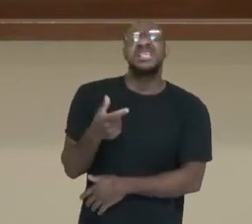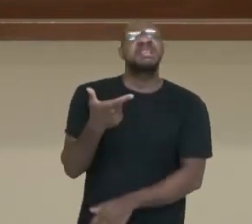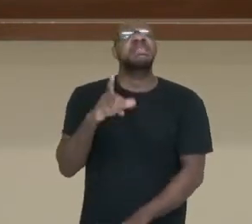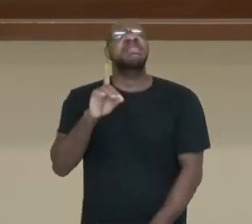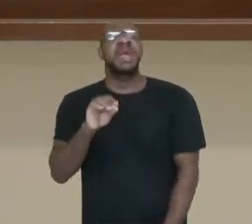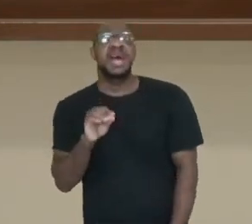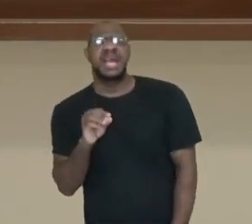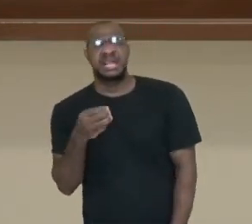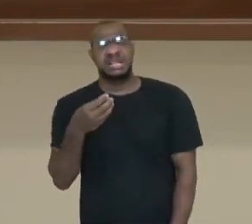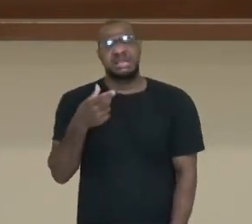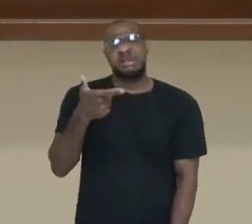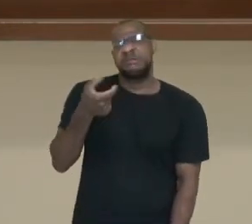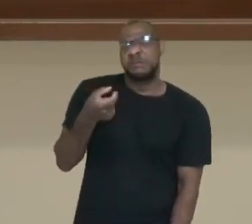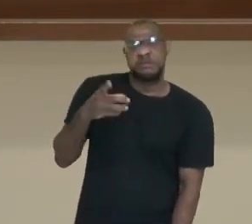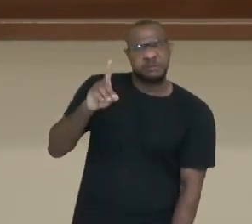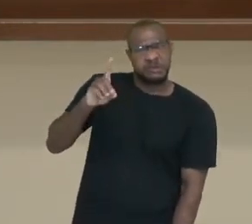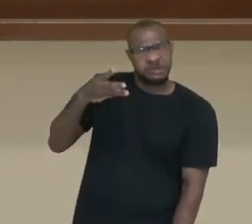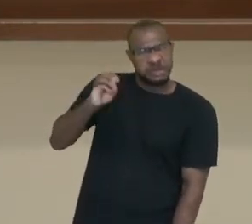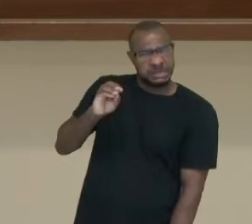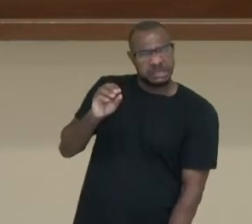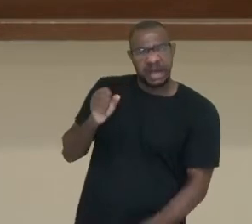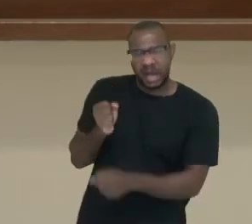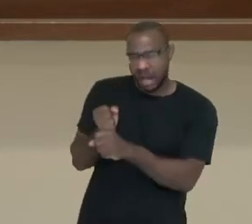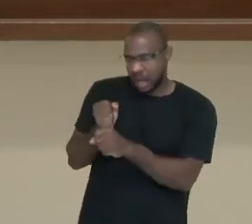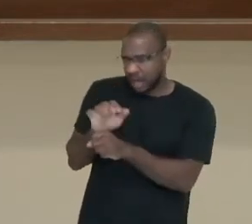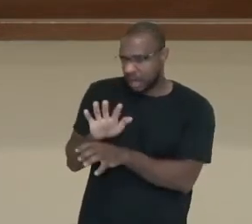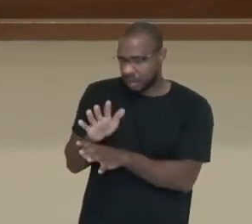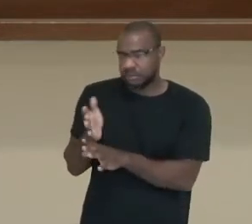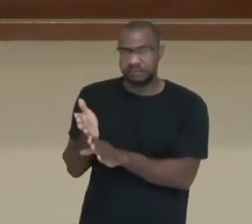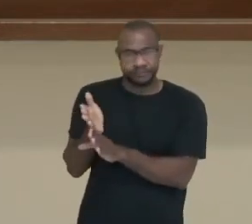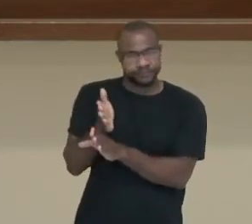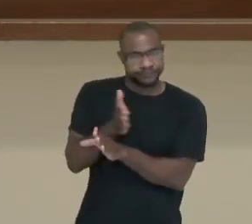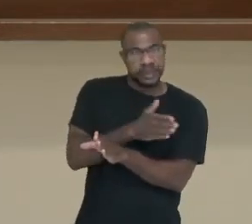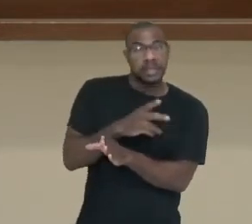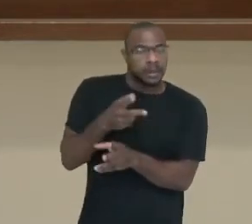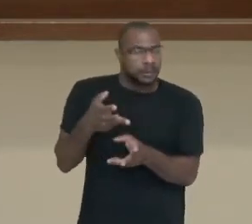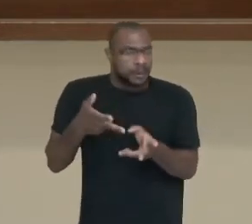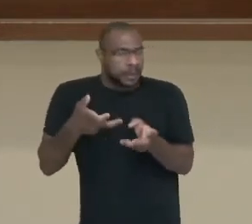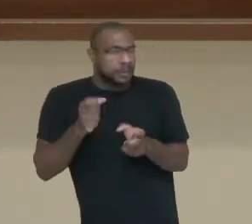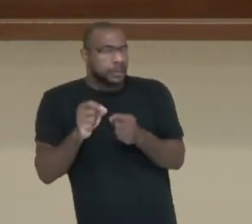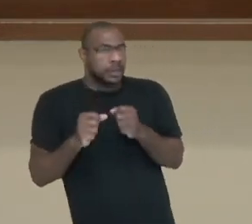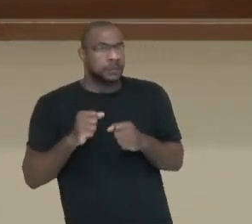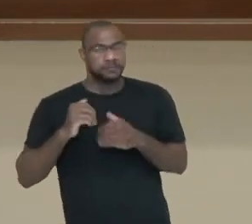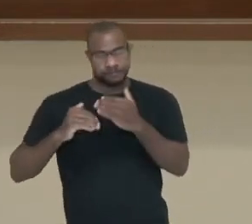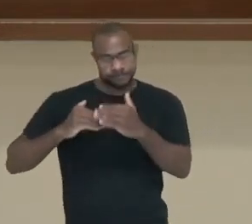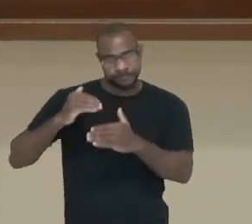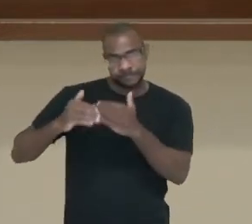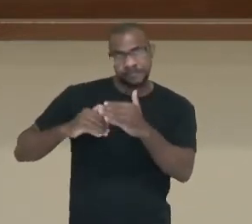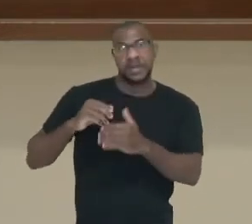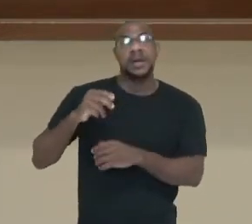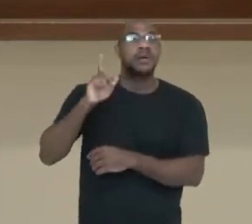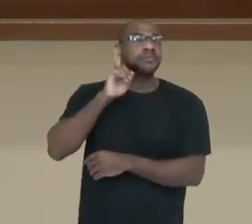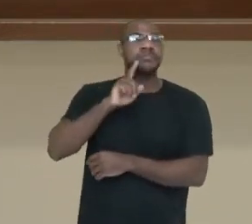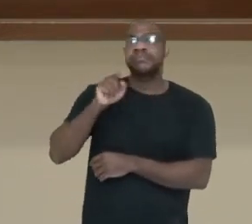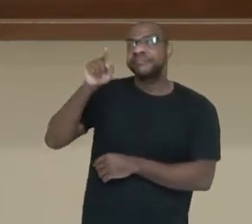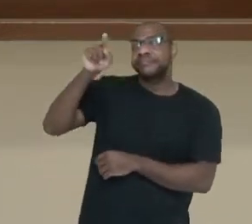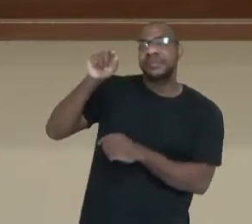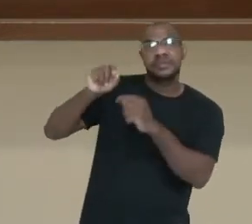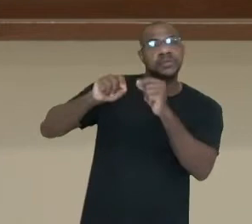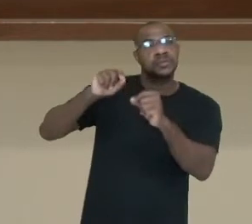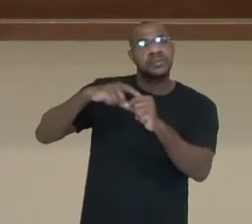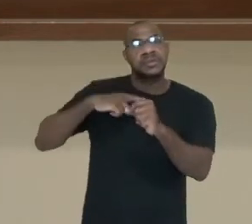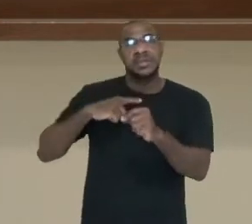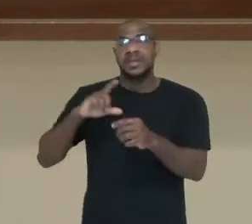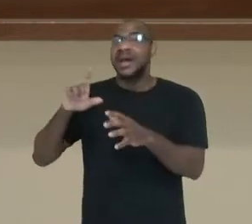20, 30 anos, nós percebíamos uma atuante reconstrução norte-americana e, no caso da